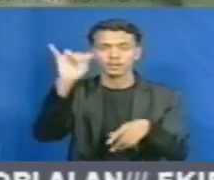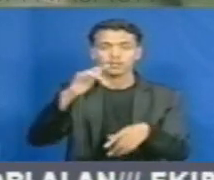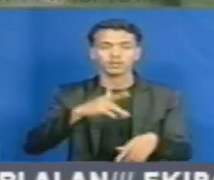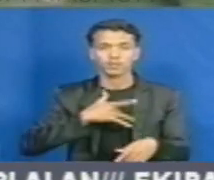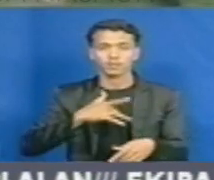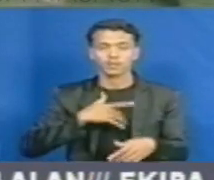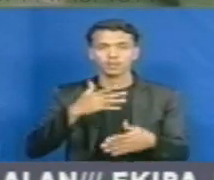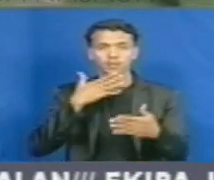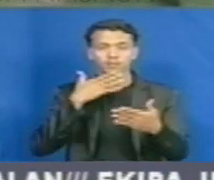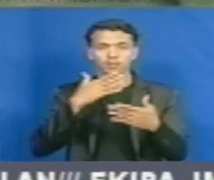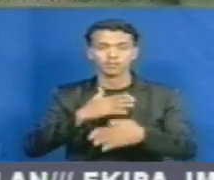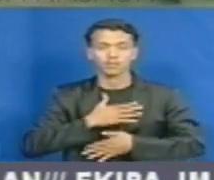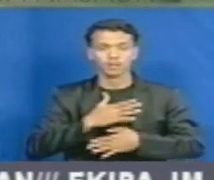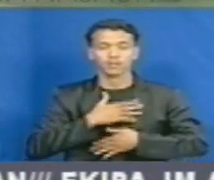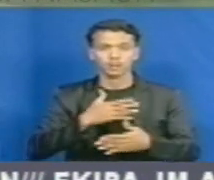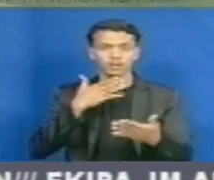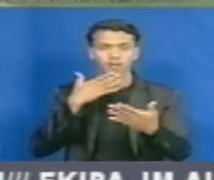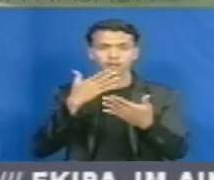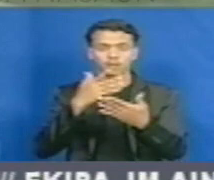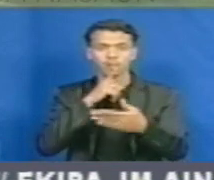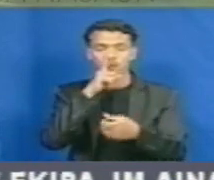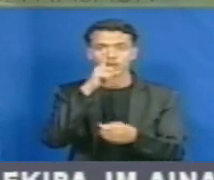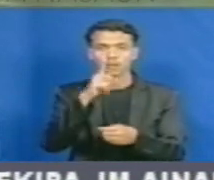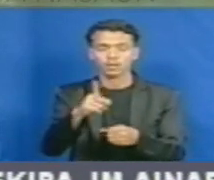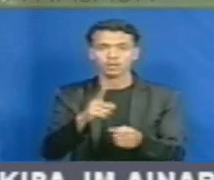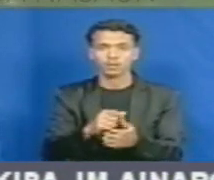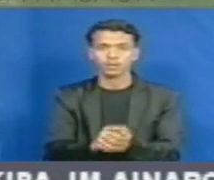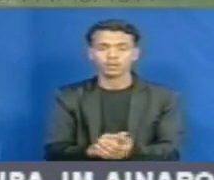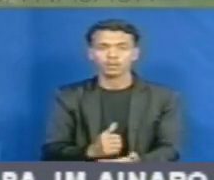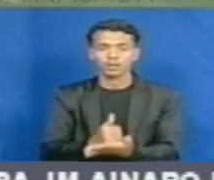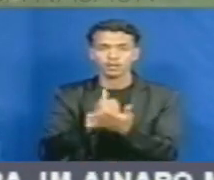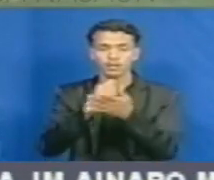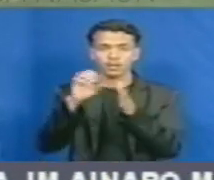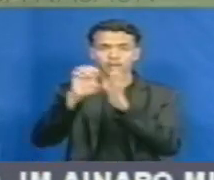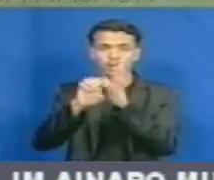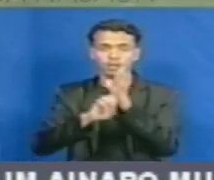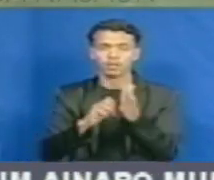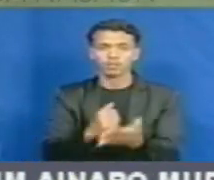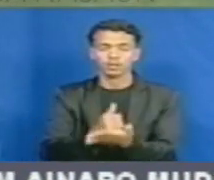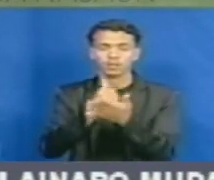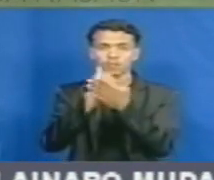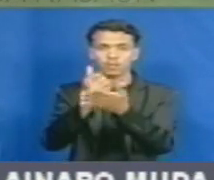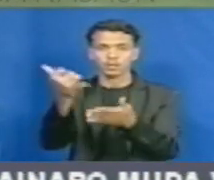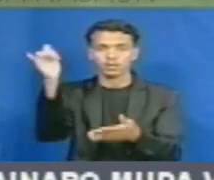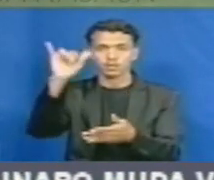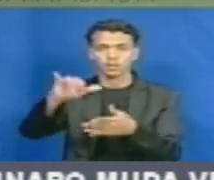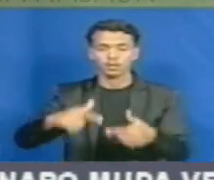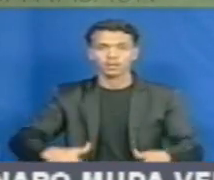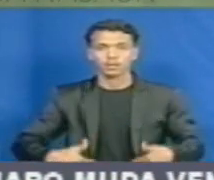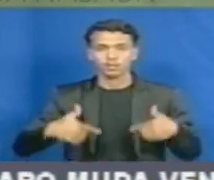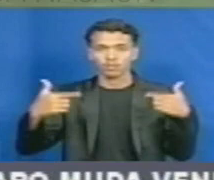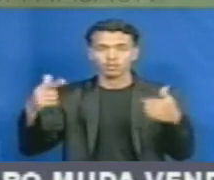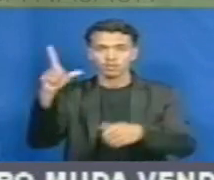estamba, e tanto boa de balma, o Sirene, a Vistar, o Verrasi, para o Insassi, a Verhakbit, a Sirene, a na vida moris lor